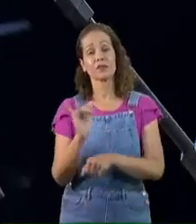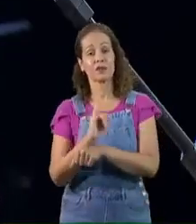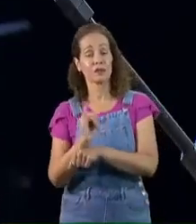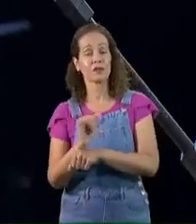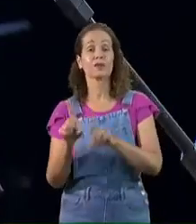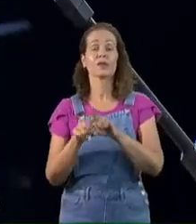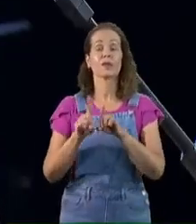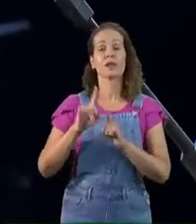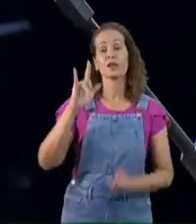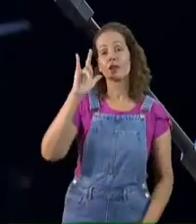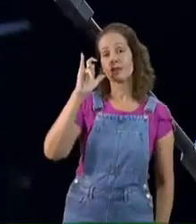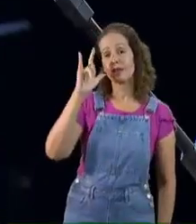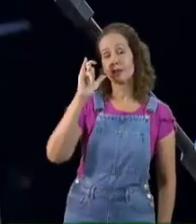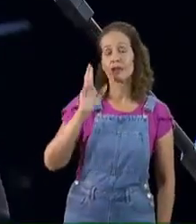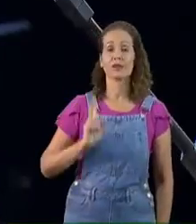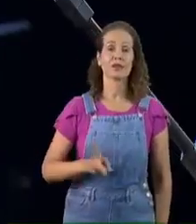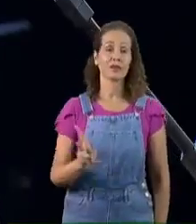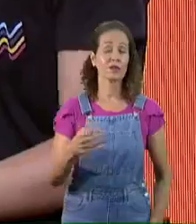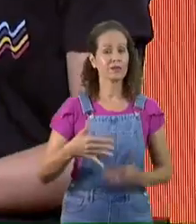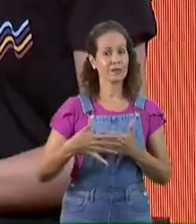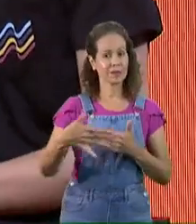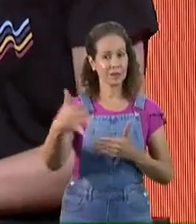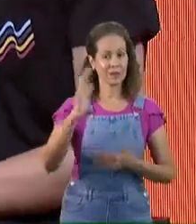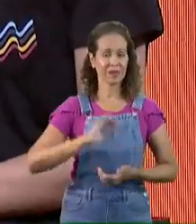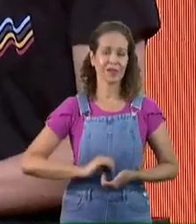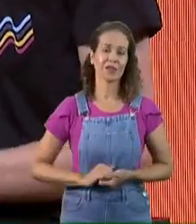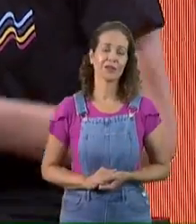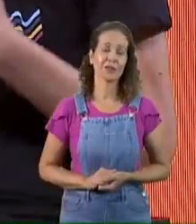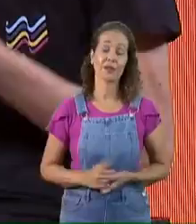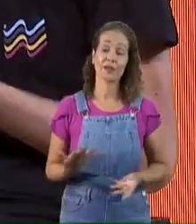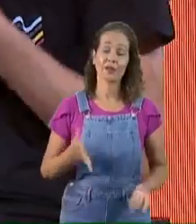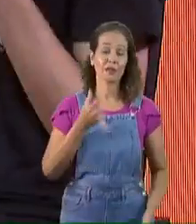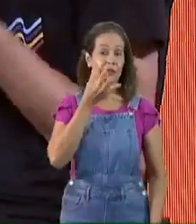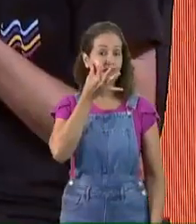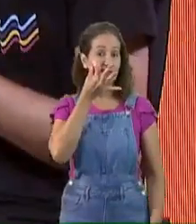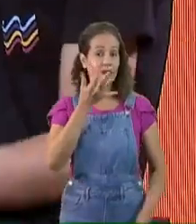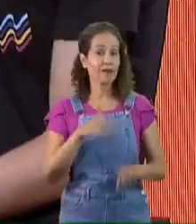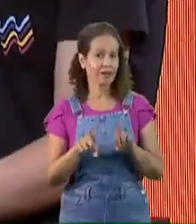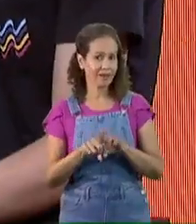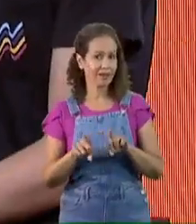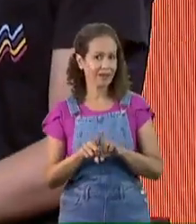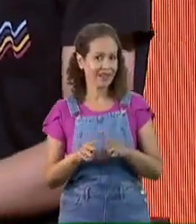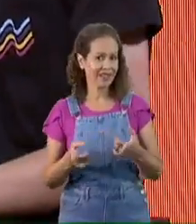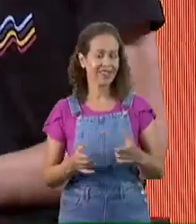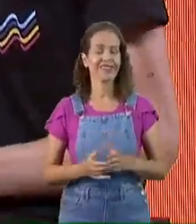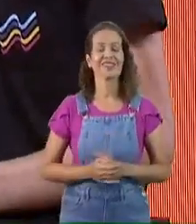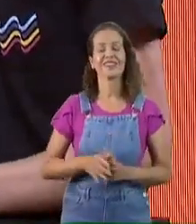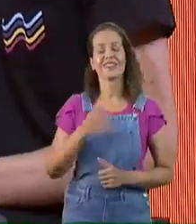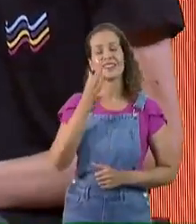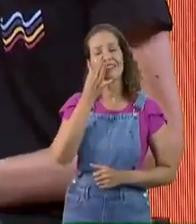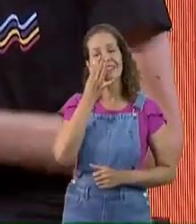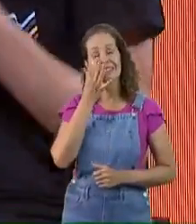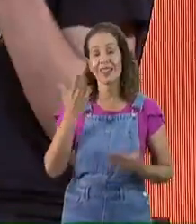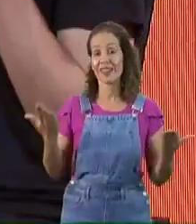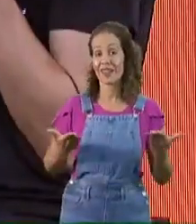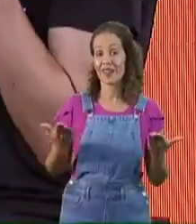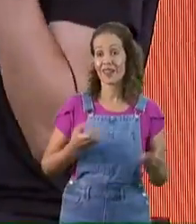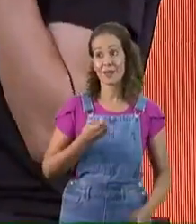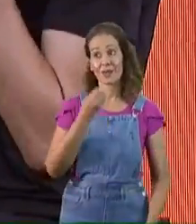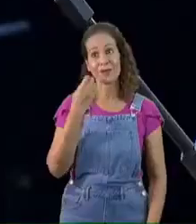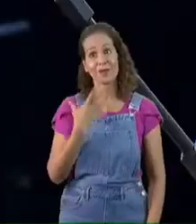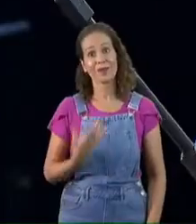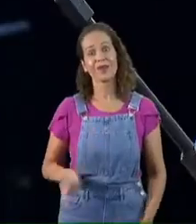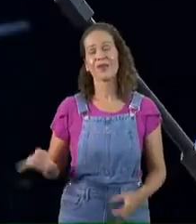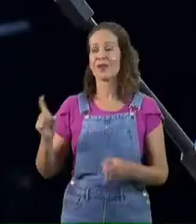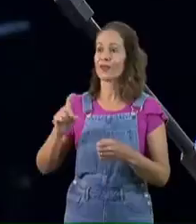forma. E continuando daqui para frente. Ah, e o presencial, né? Porque Presencial o também. presencial agora é tudo de bom, né?